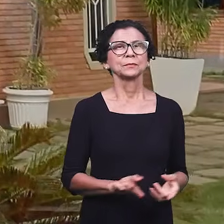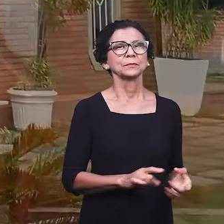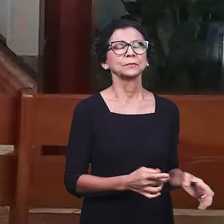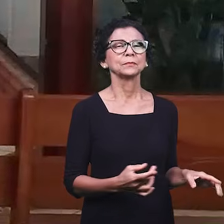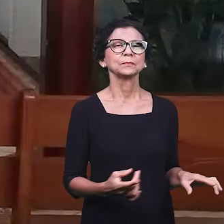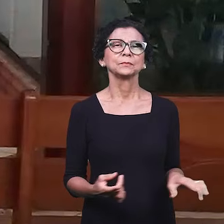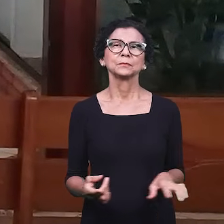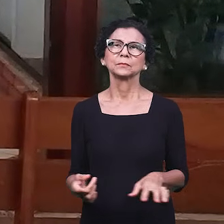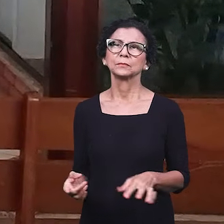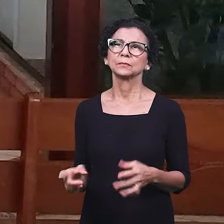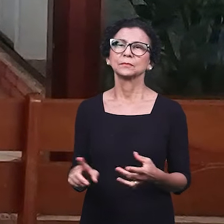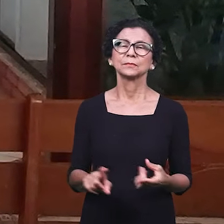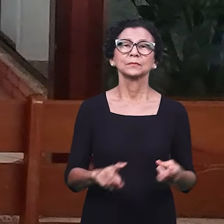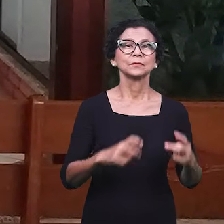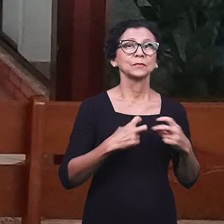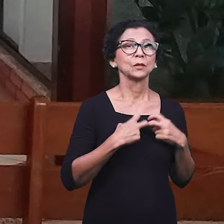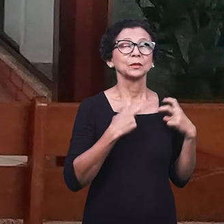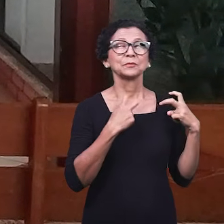Vou